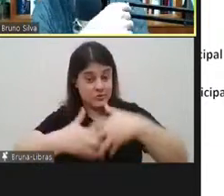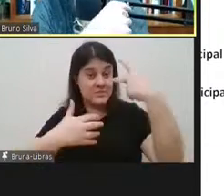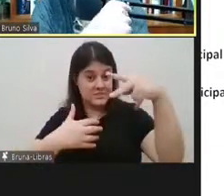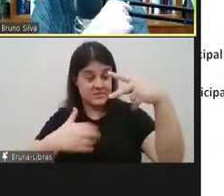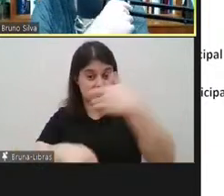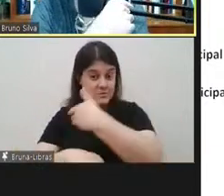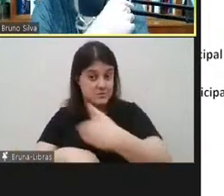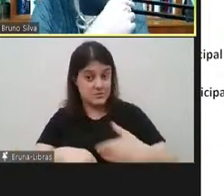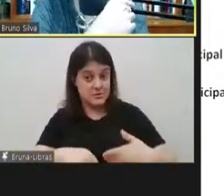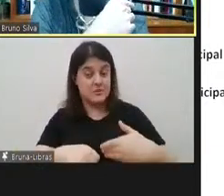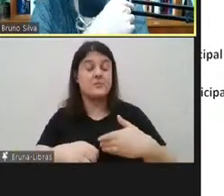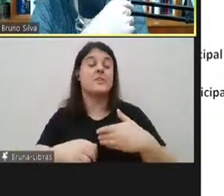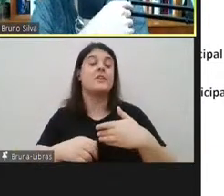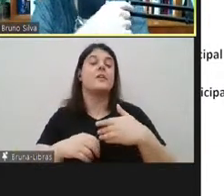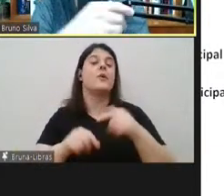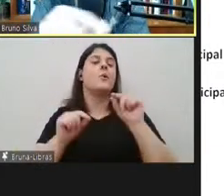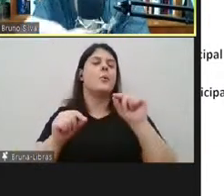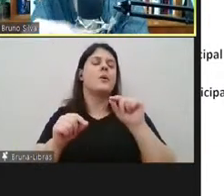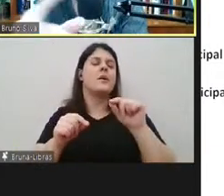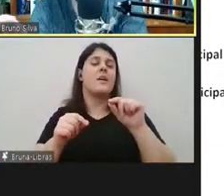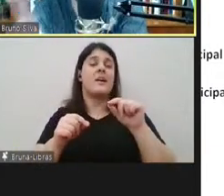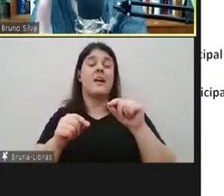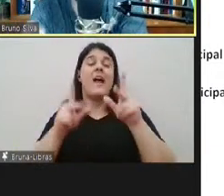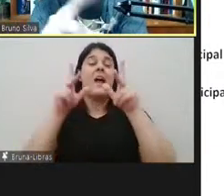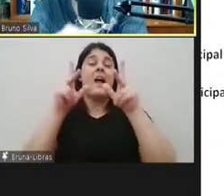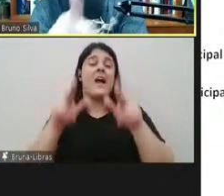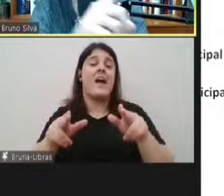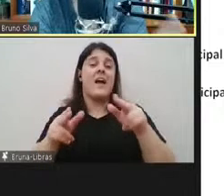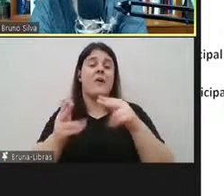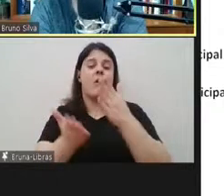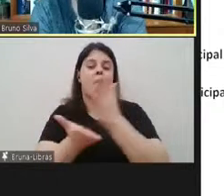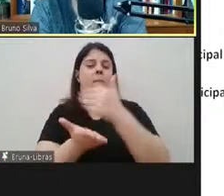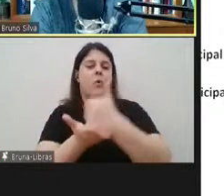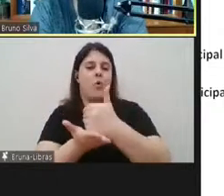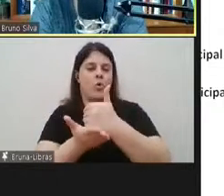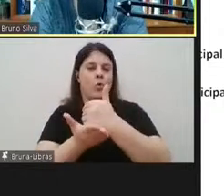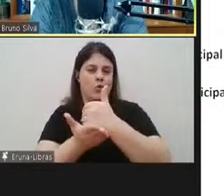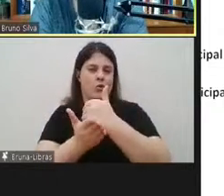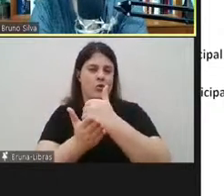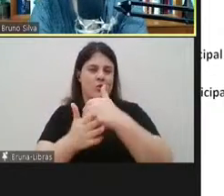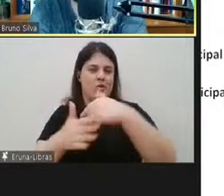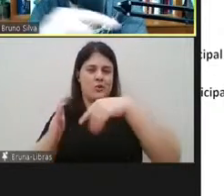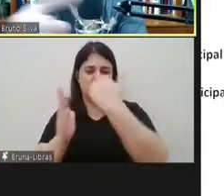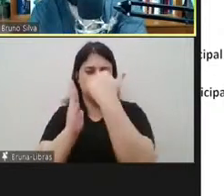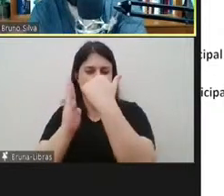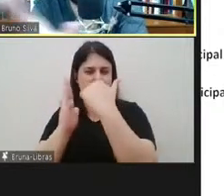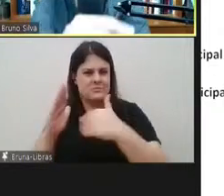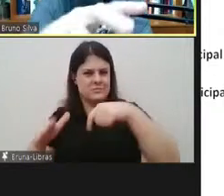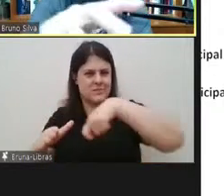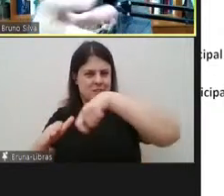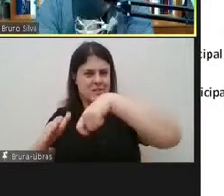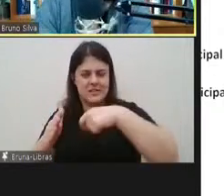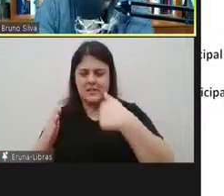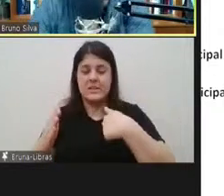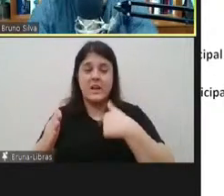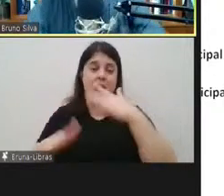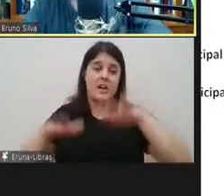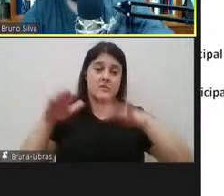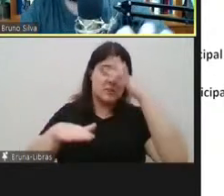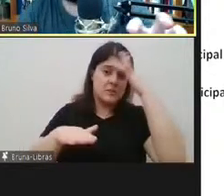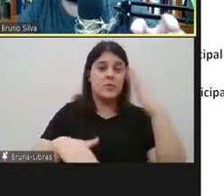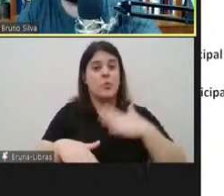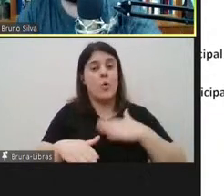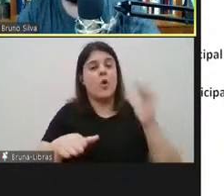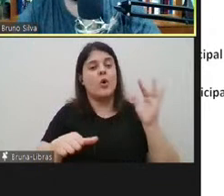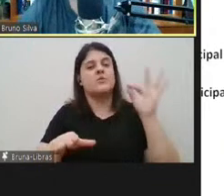de Olá eu sou brincar diz o seguinte sistema de governo é que nem receita de bolo de fubá né gente varia tanto a um gosta de por